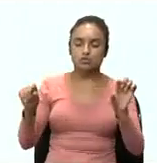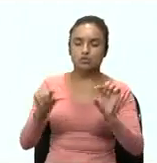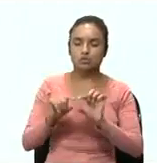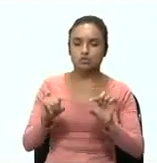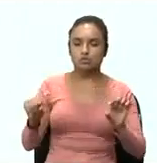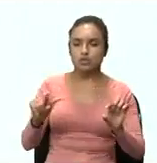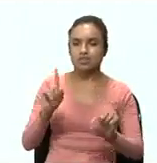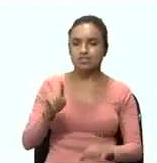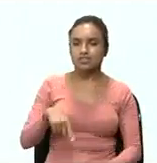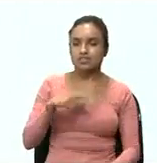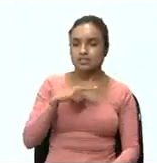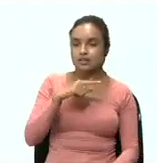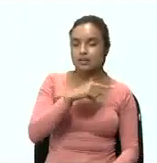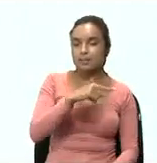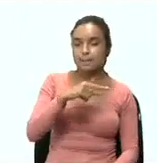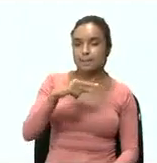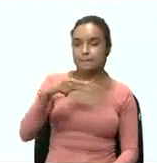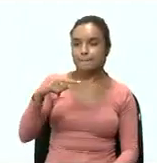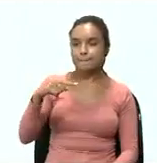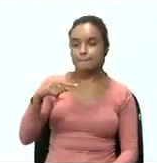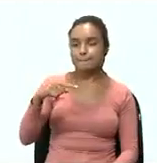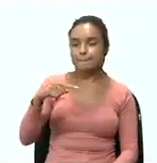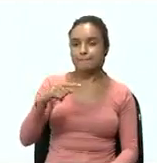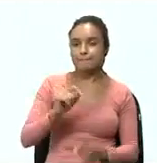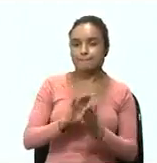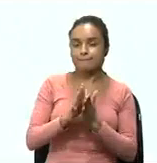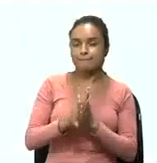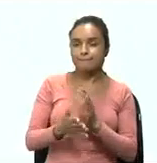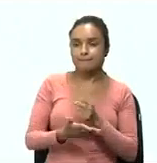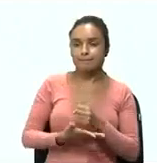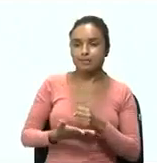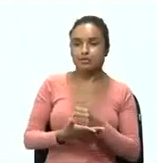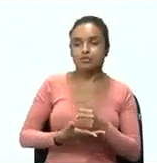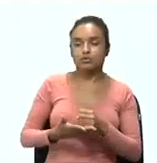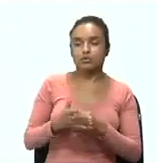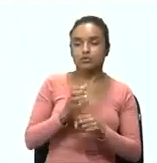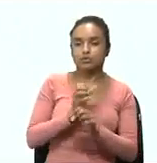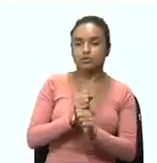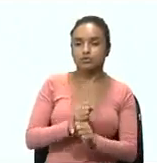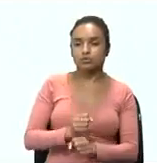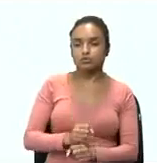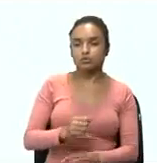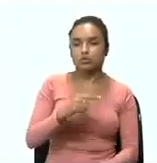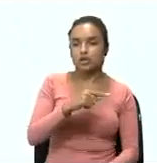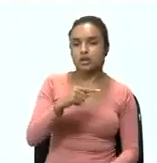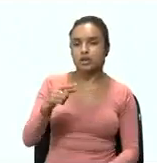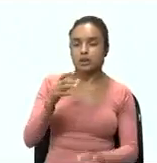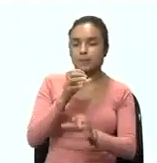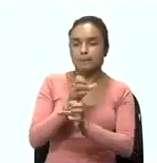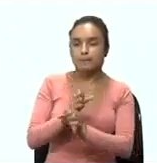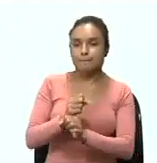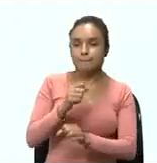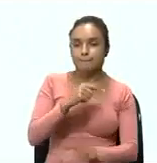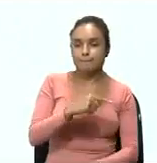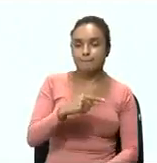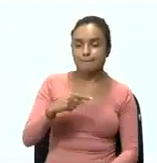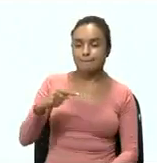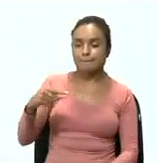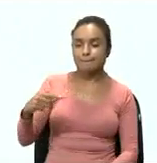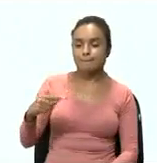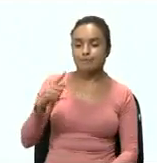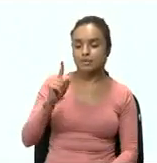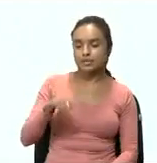o menos, que é do teorema fundamental do cálculo, com o menos do denominador, a gente já pode pensar como